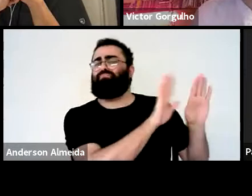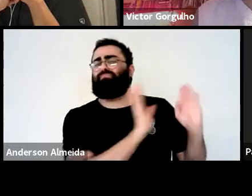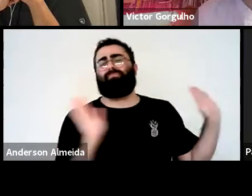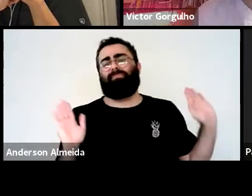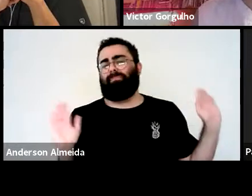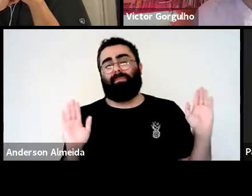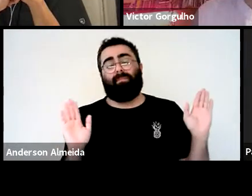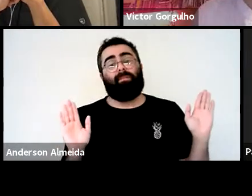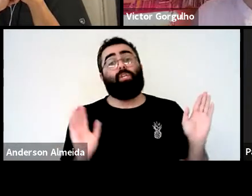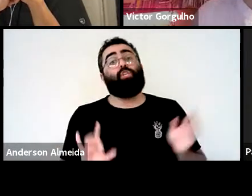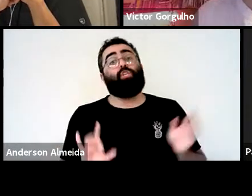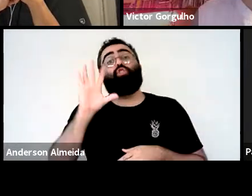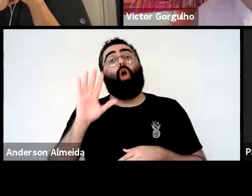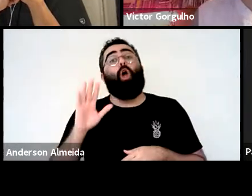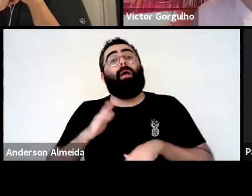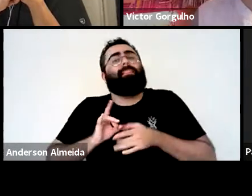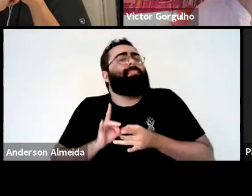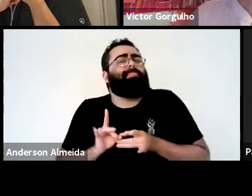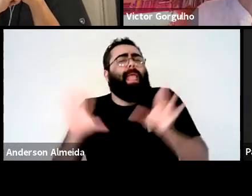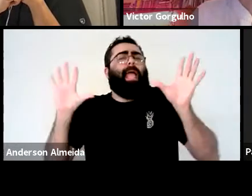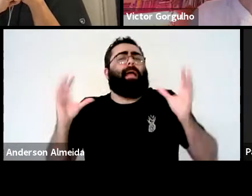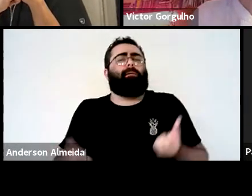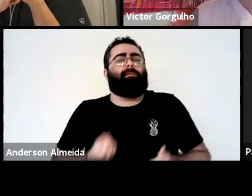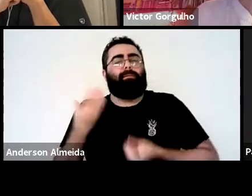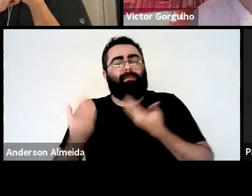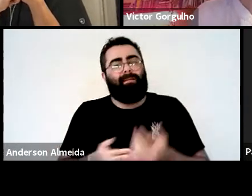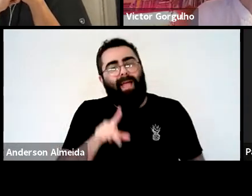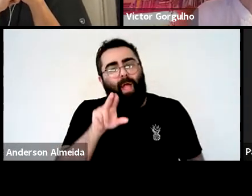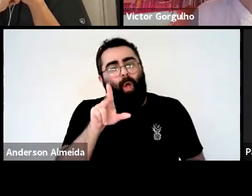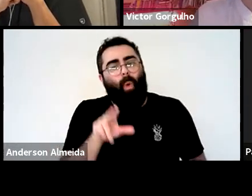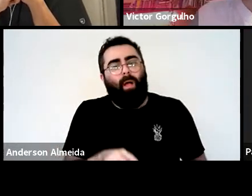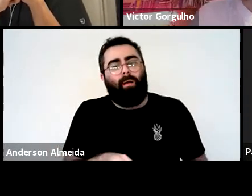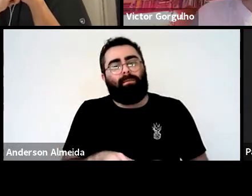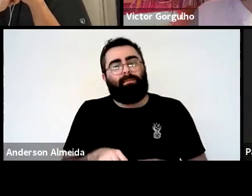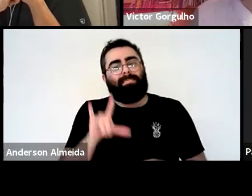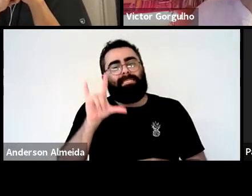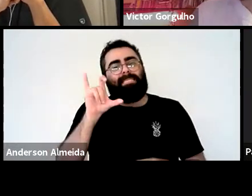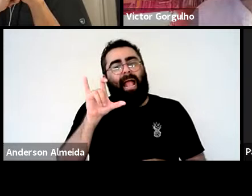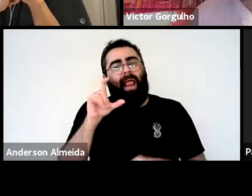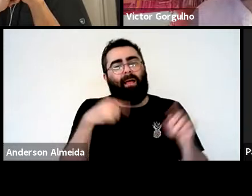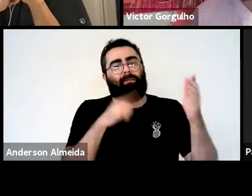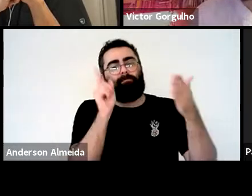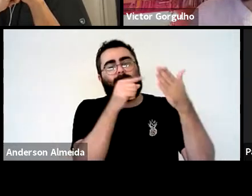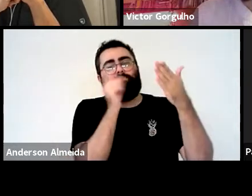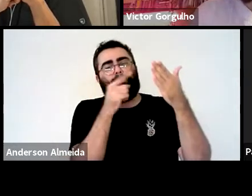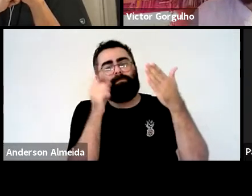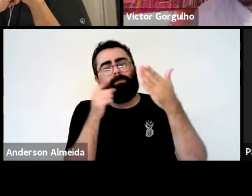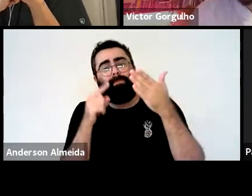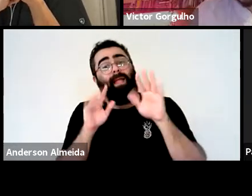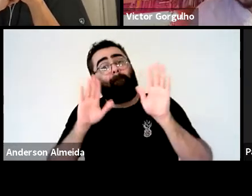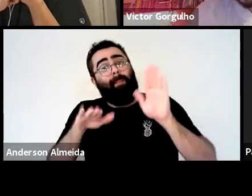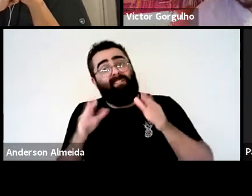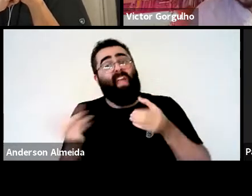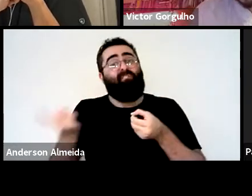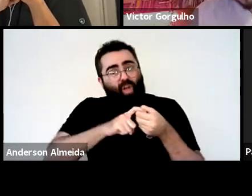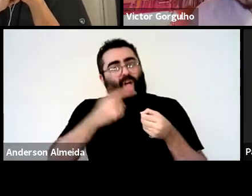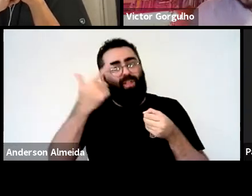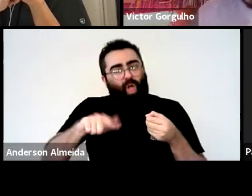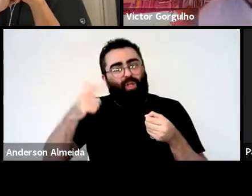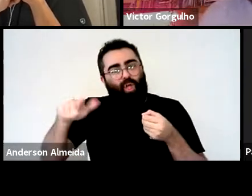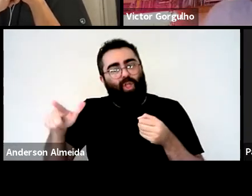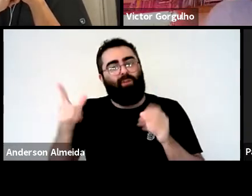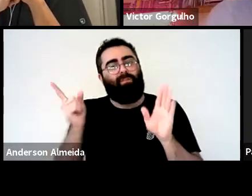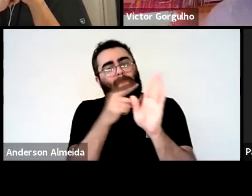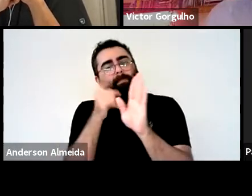um scroll do Instagram, uma coisa que passa, que nada fica, mas que algumas coisas elas podem se repetir, se repetem, mas como uma coisa